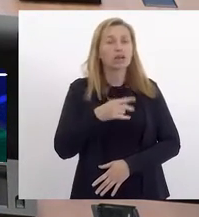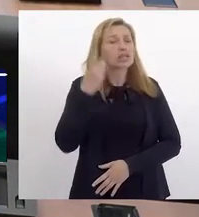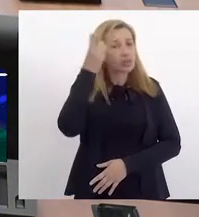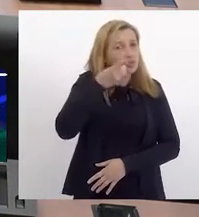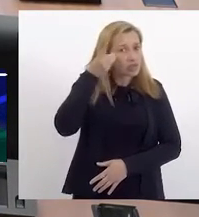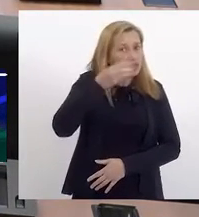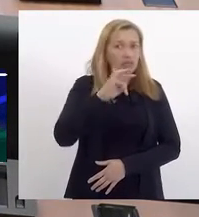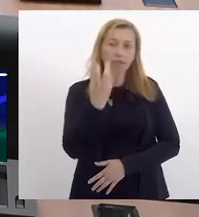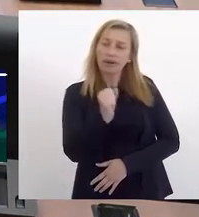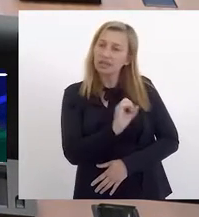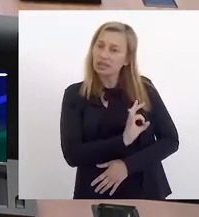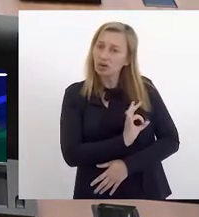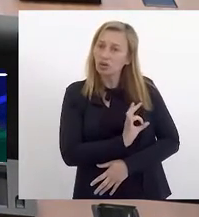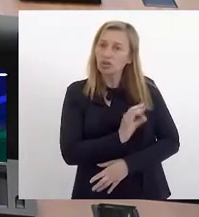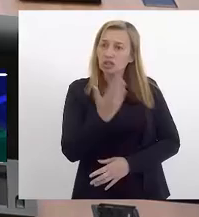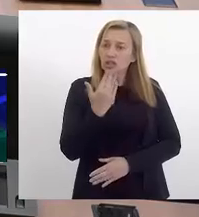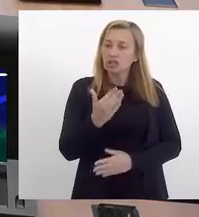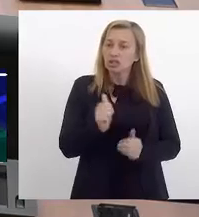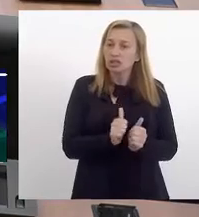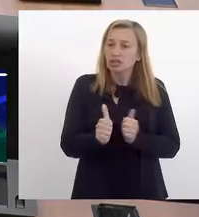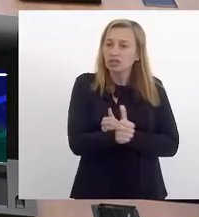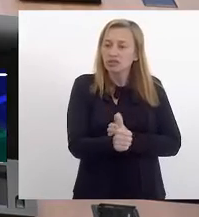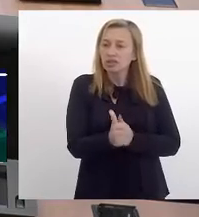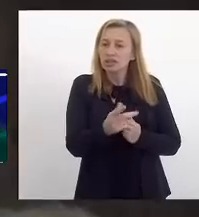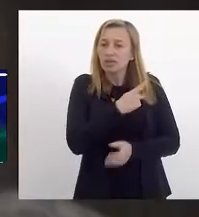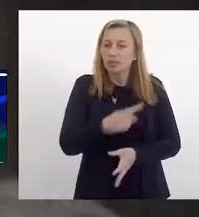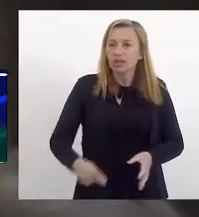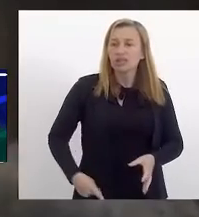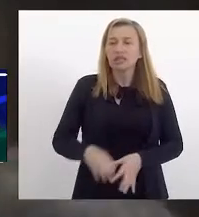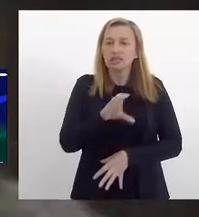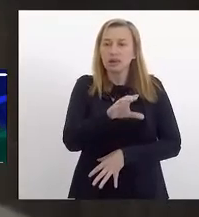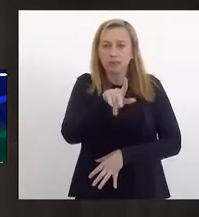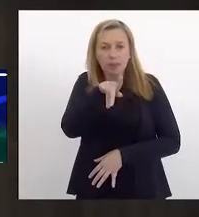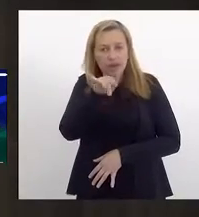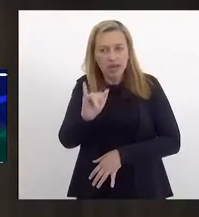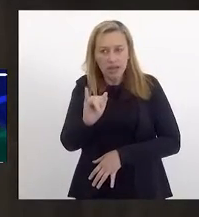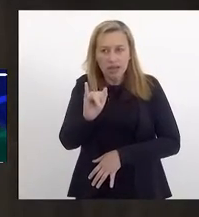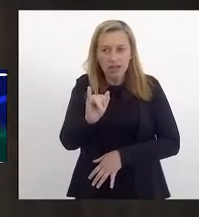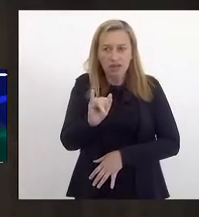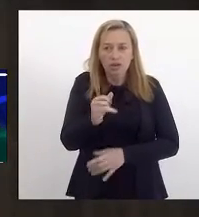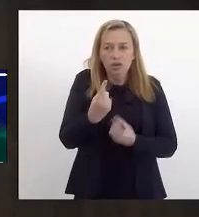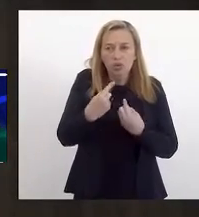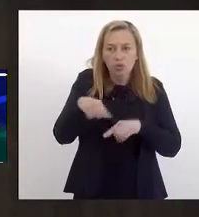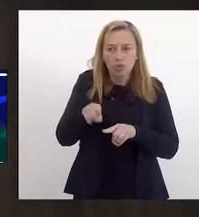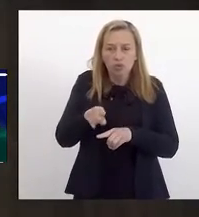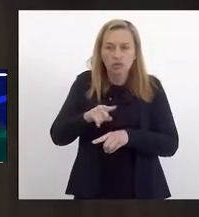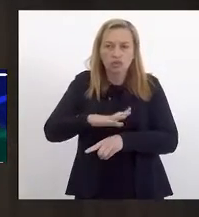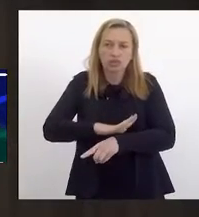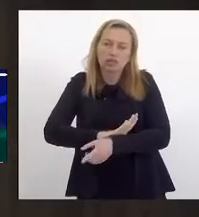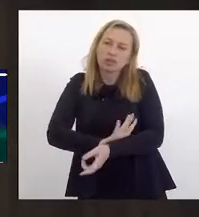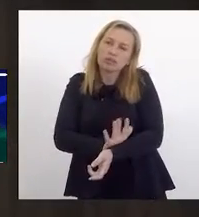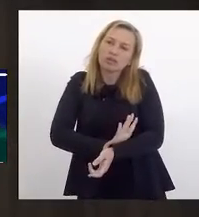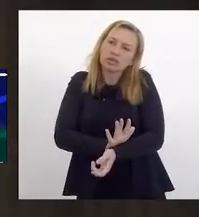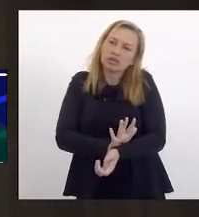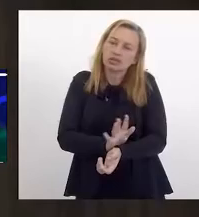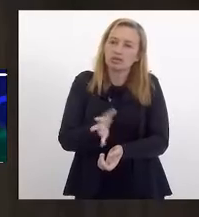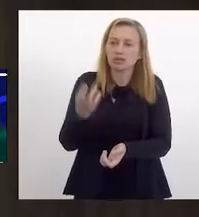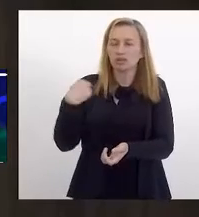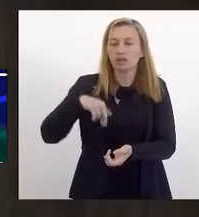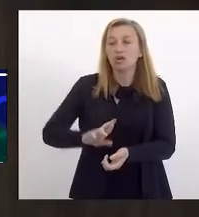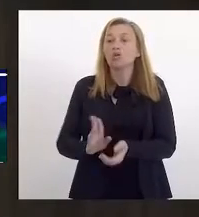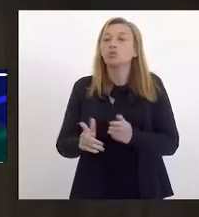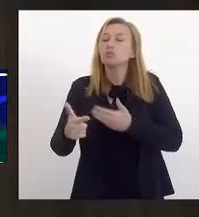deputada Marta Rocha, à frente da presidência da CPI contra a intolerância religiosa, tem feito um